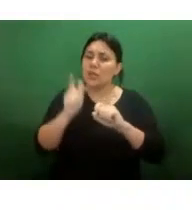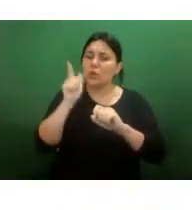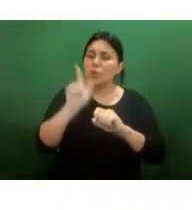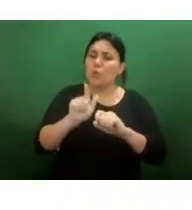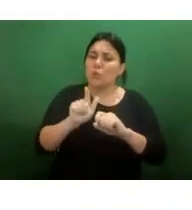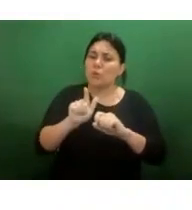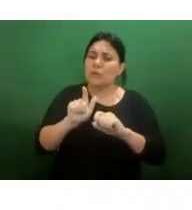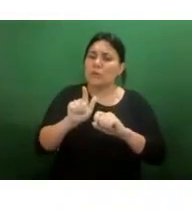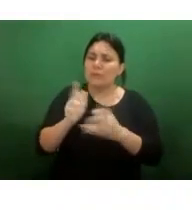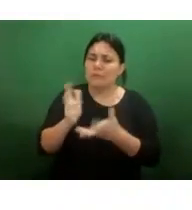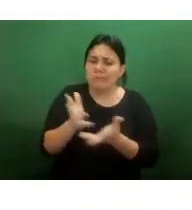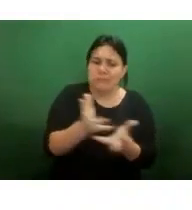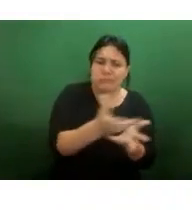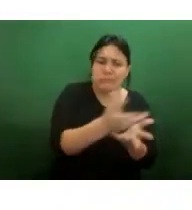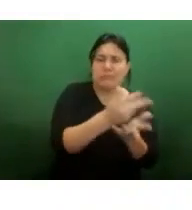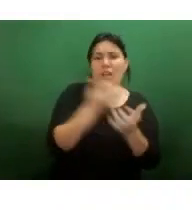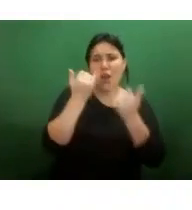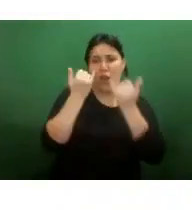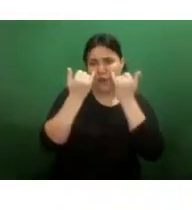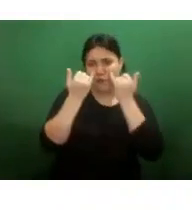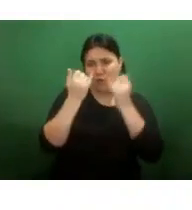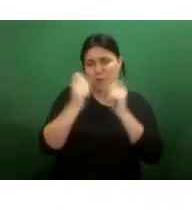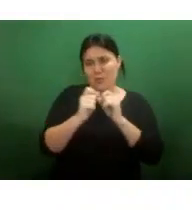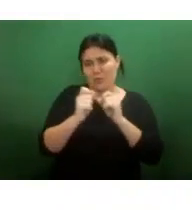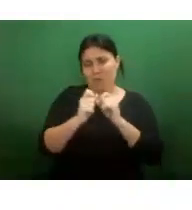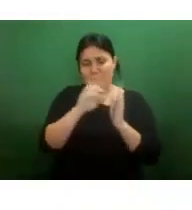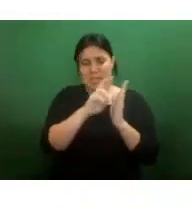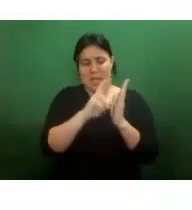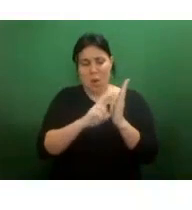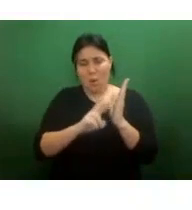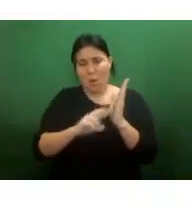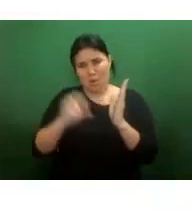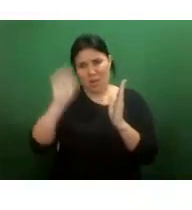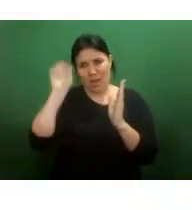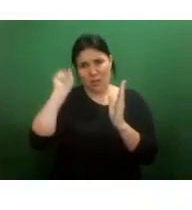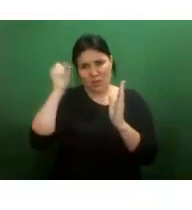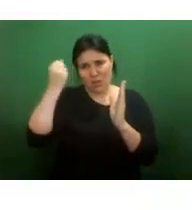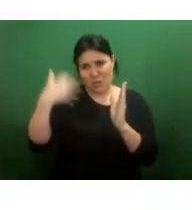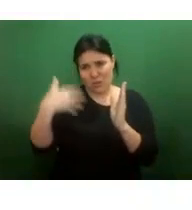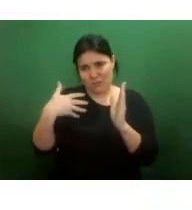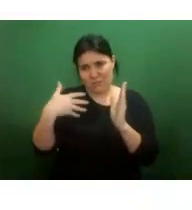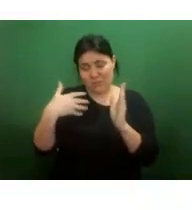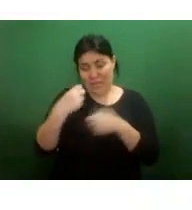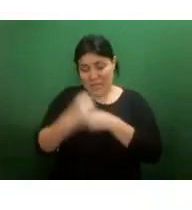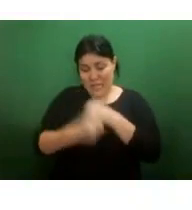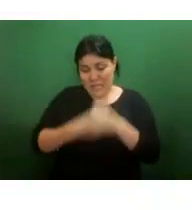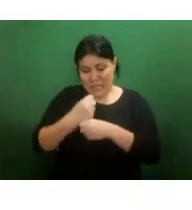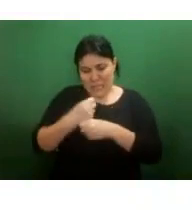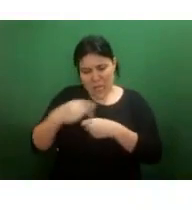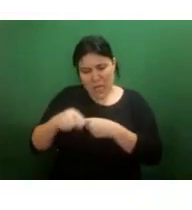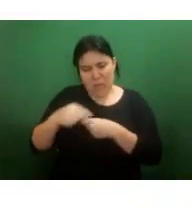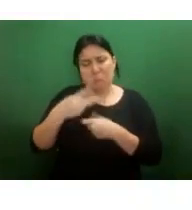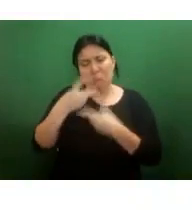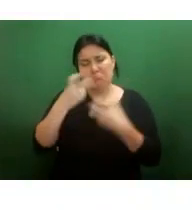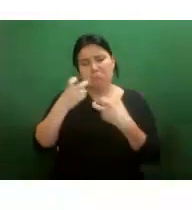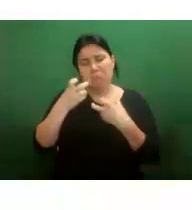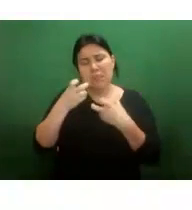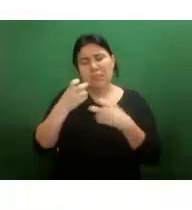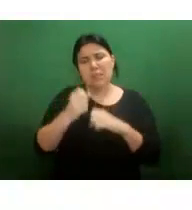aos materiais, agora a gente percebeu esse ano um avanço, né? Porque as pessoas,